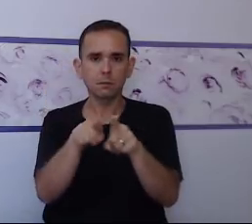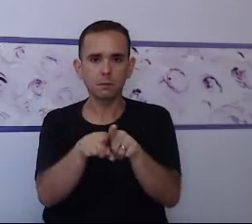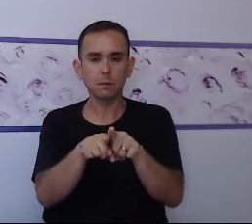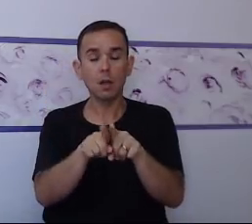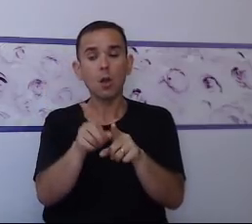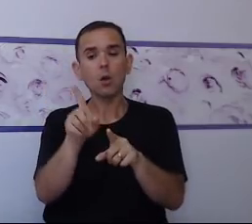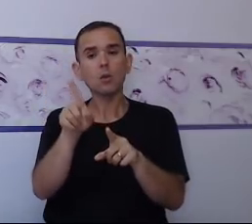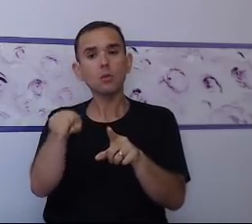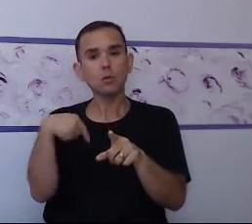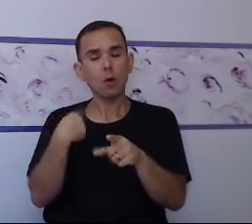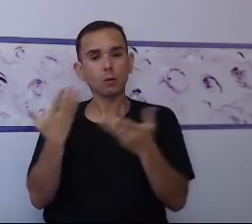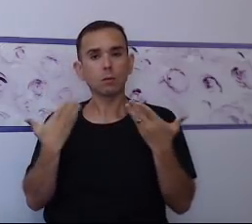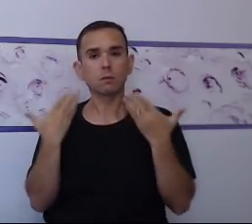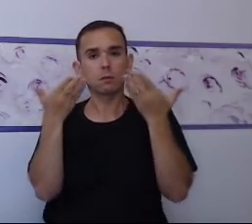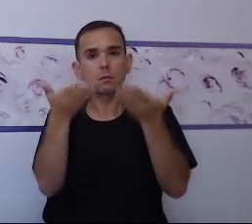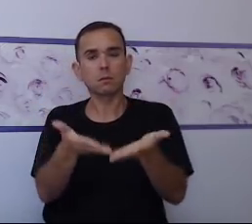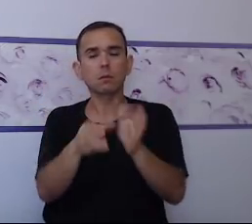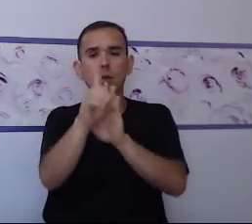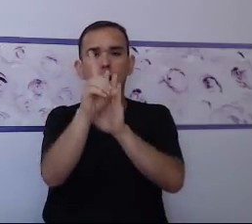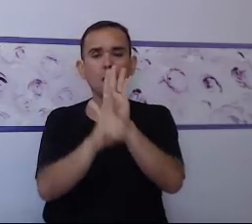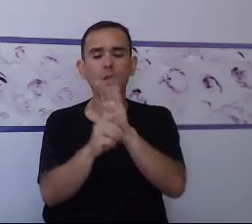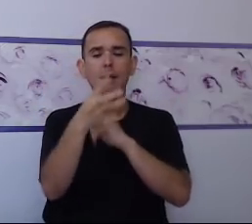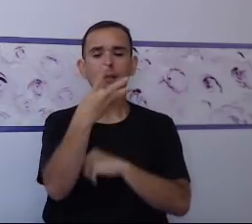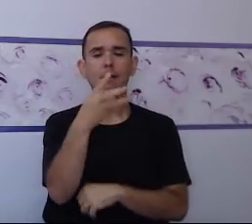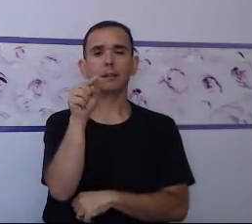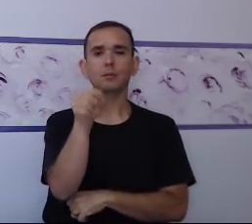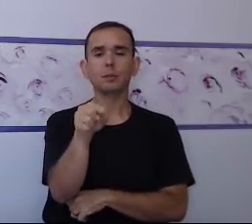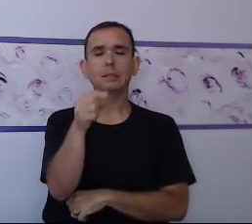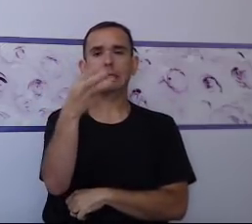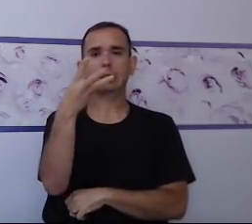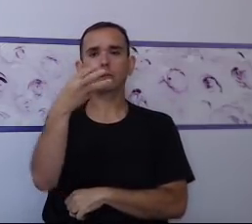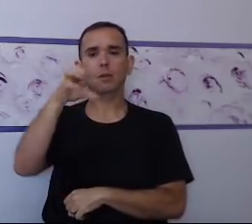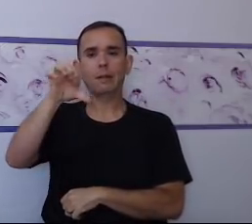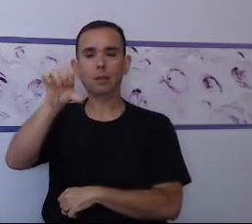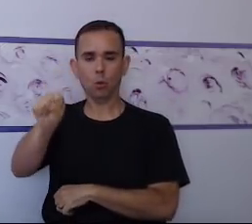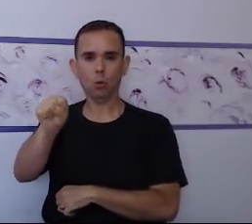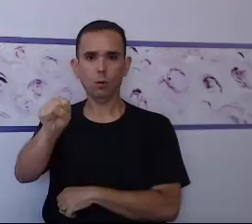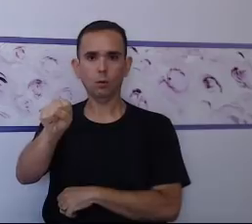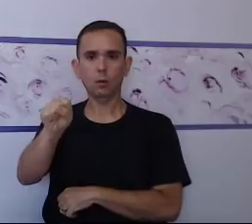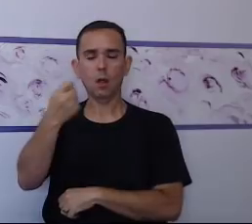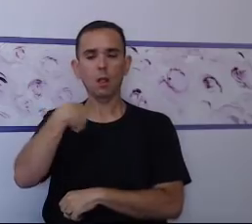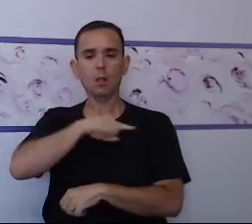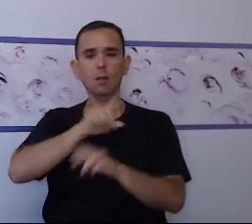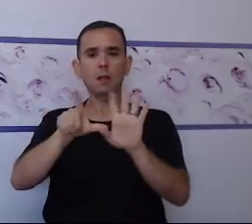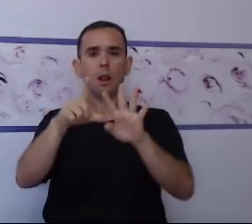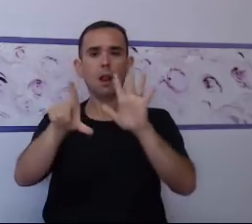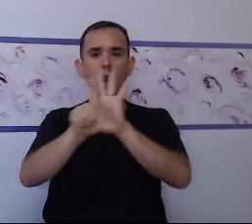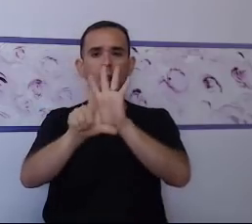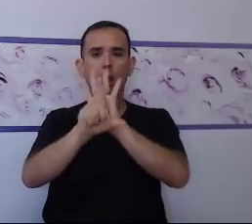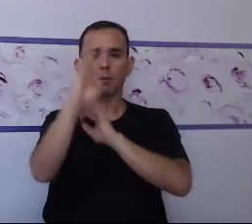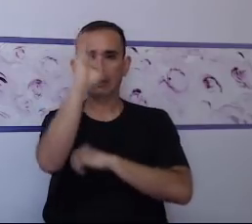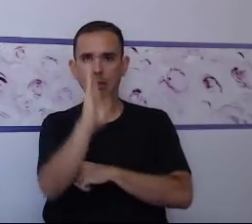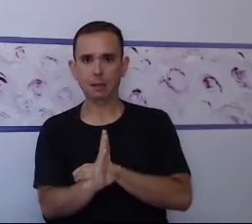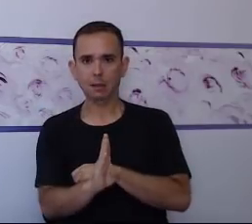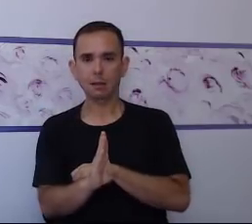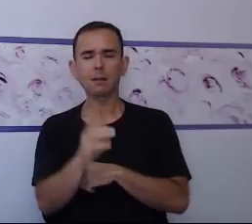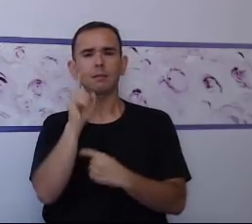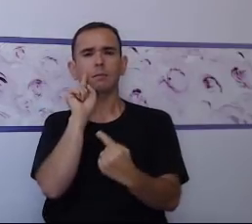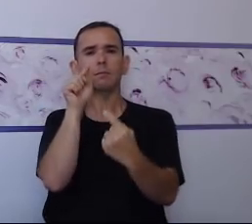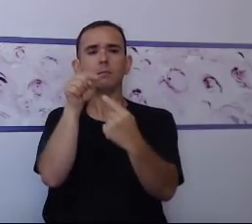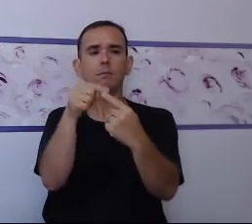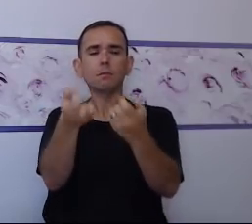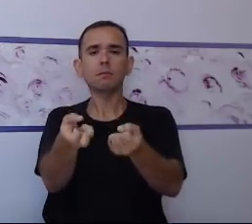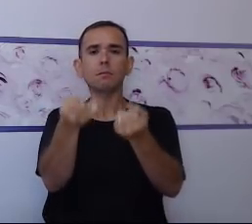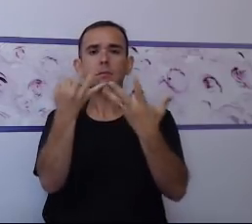nós trouxemos hoje o decreto 3.298, na nossa legislação brasileira, que traz para nós,